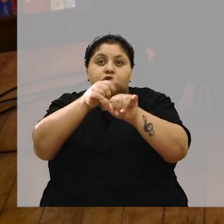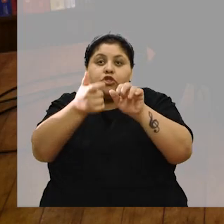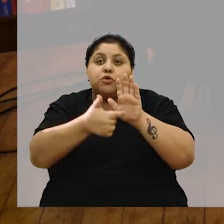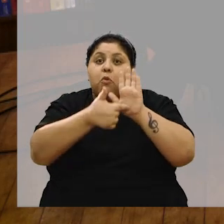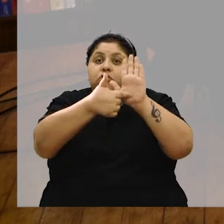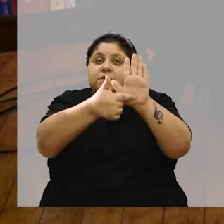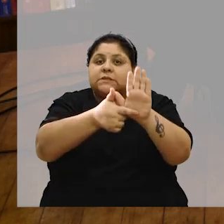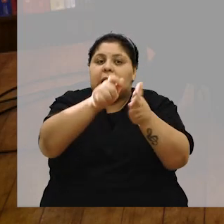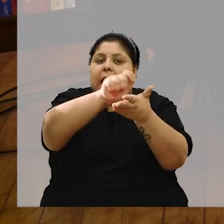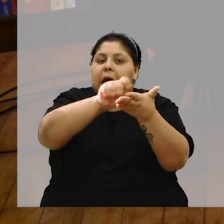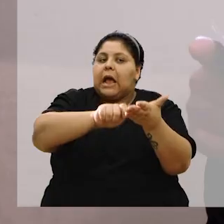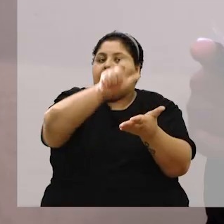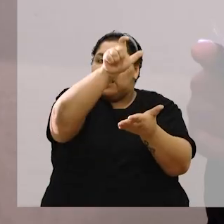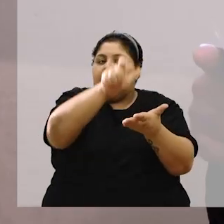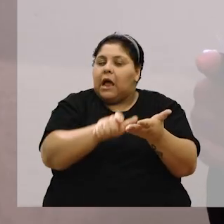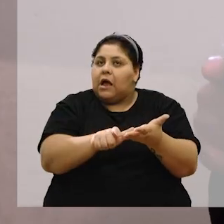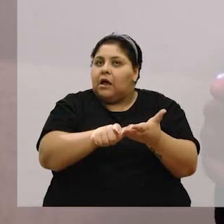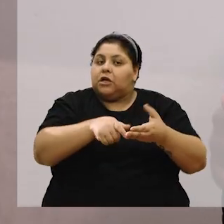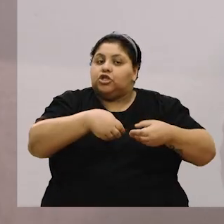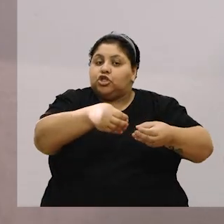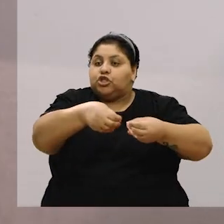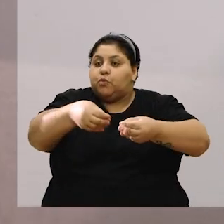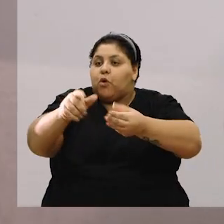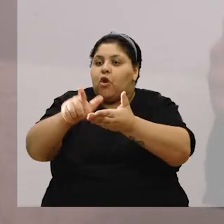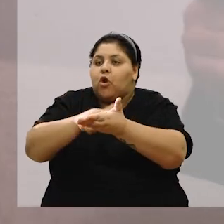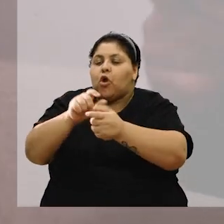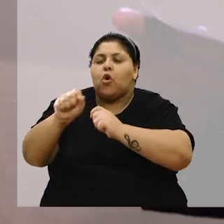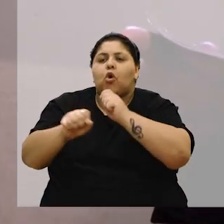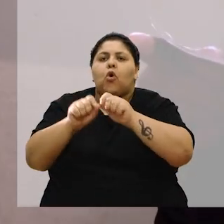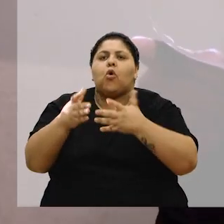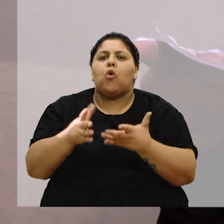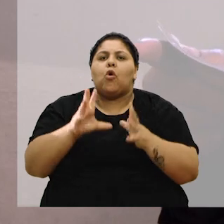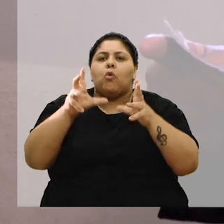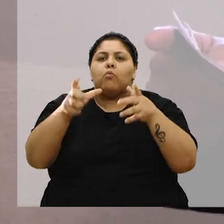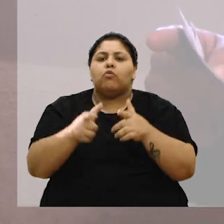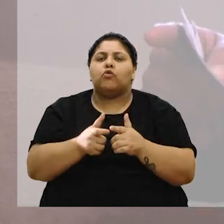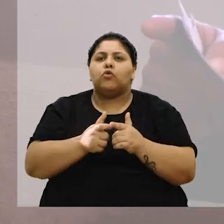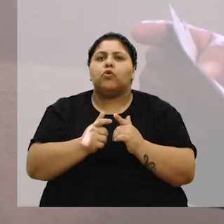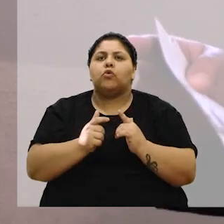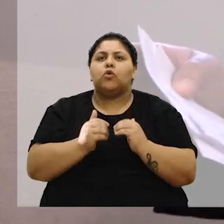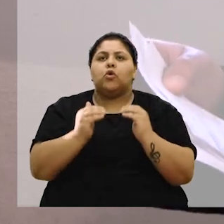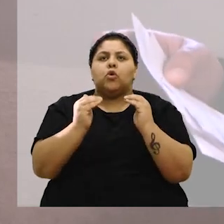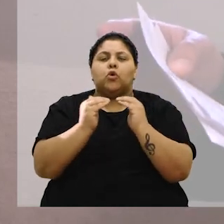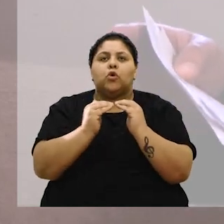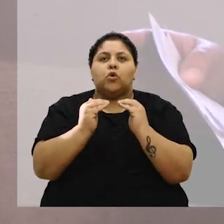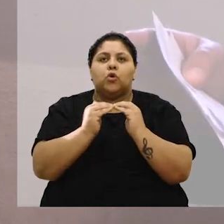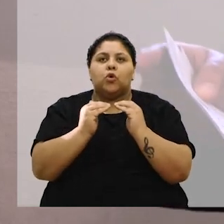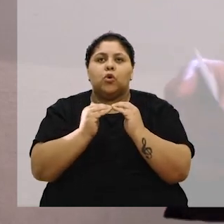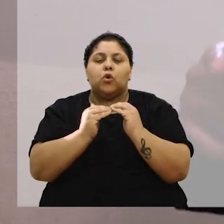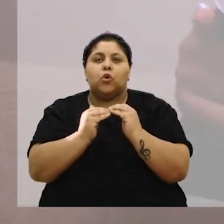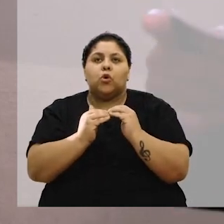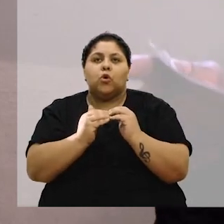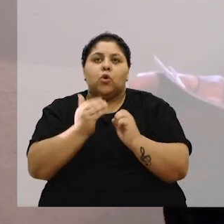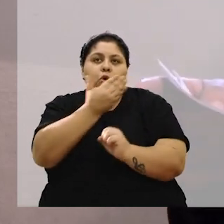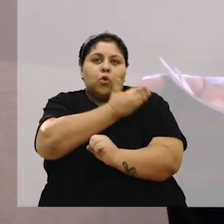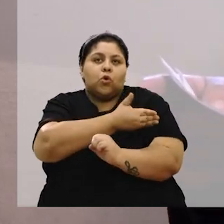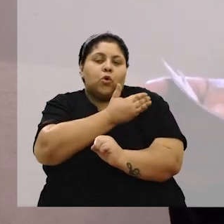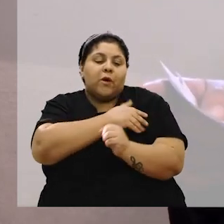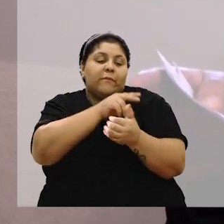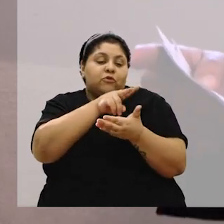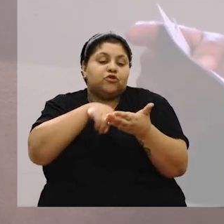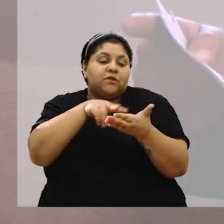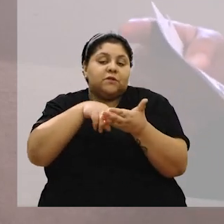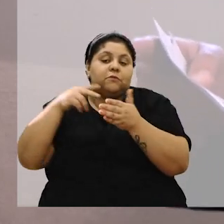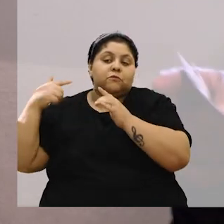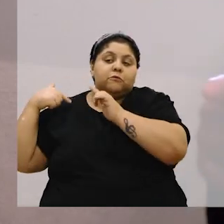de popularizar esses escritores, de distribuir as obras. E como é que tudo isso está dialogando com os hábitos